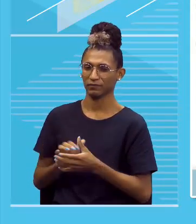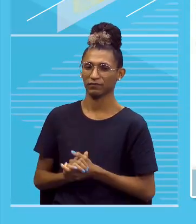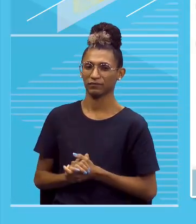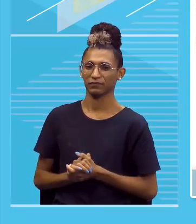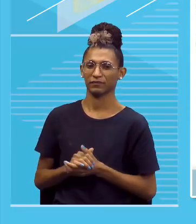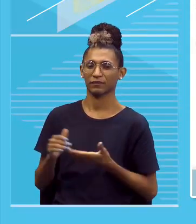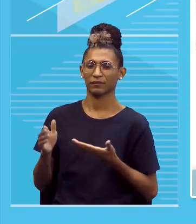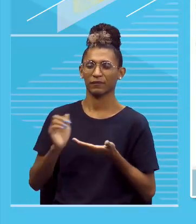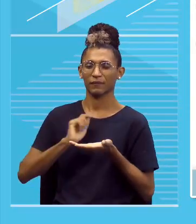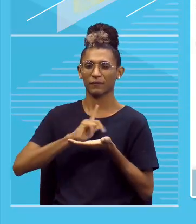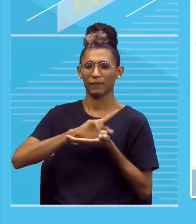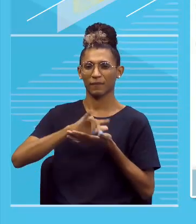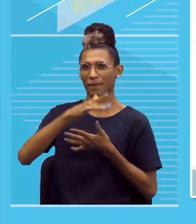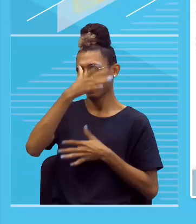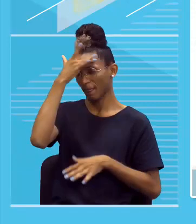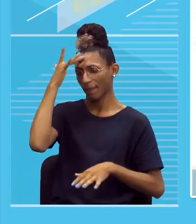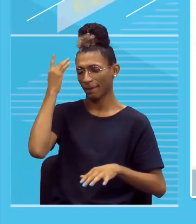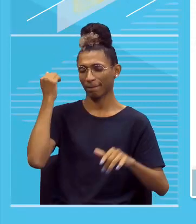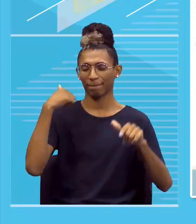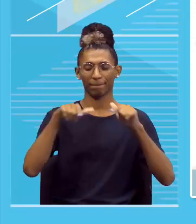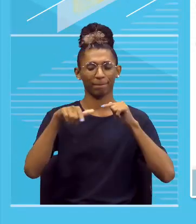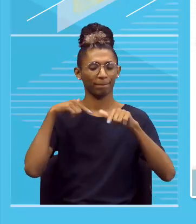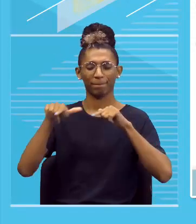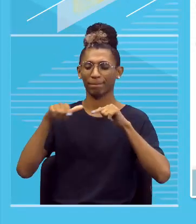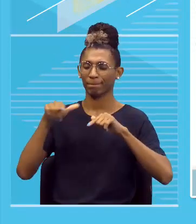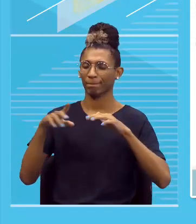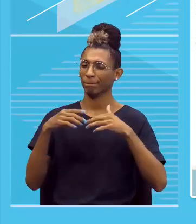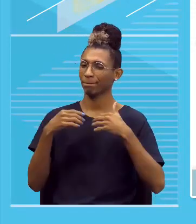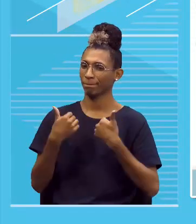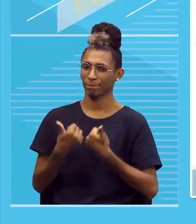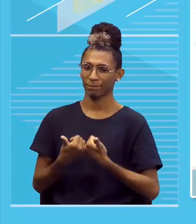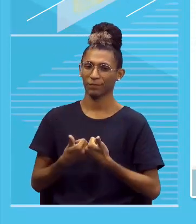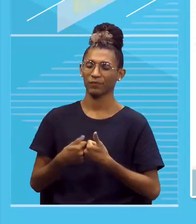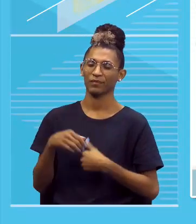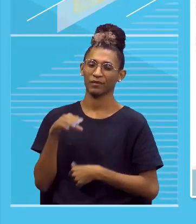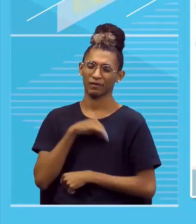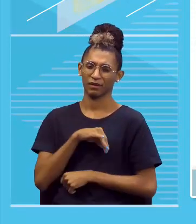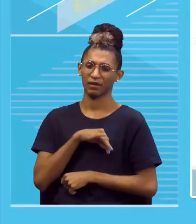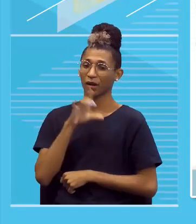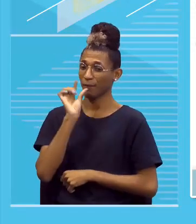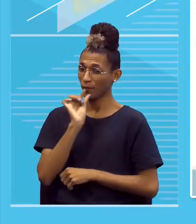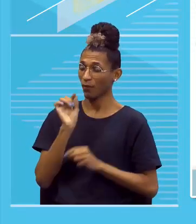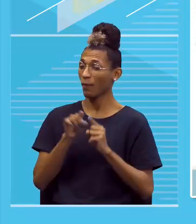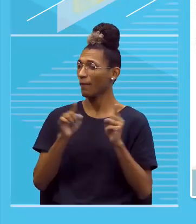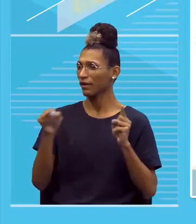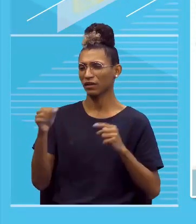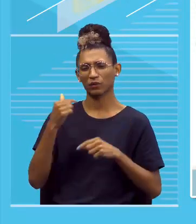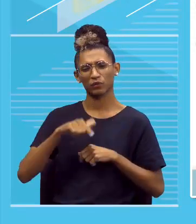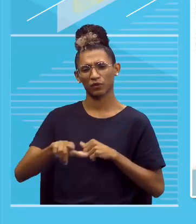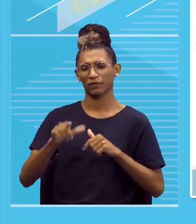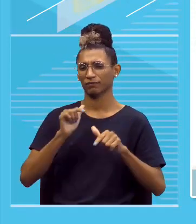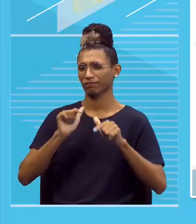gente trabalhando aí tudo bem ganhando pouco mas está trabalhando